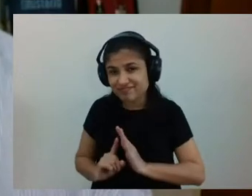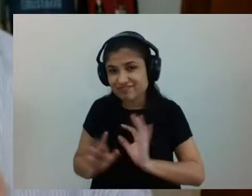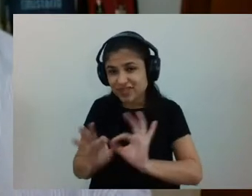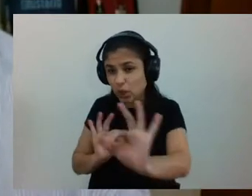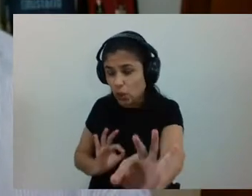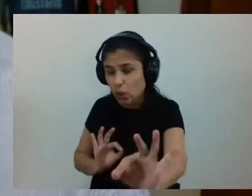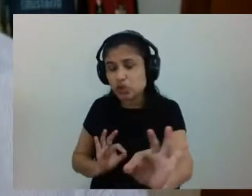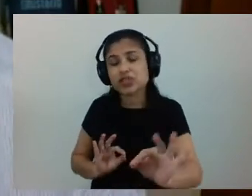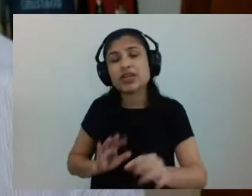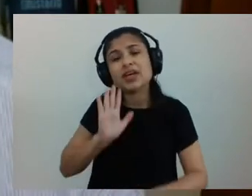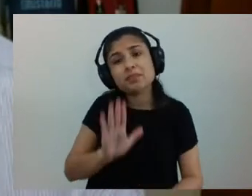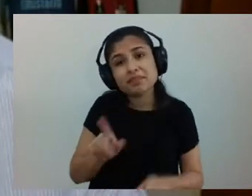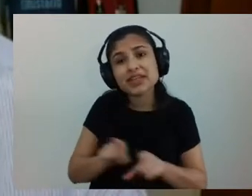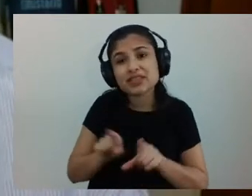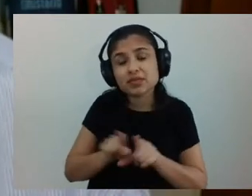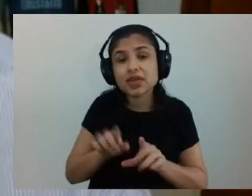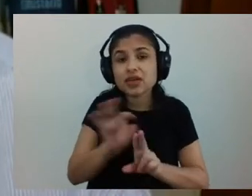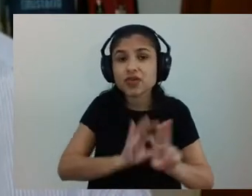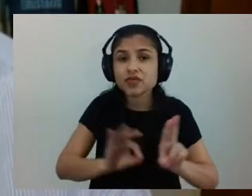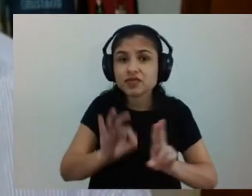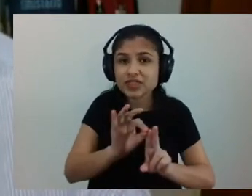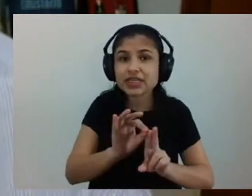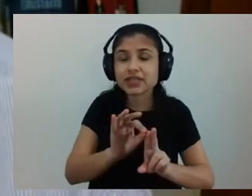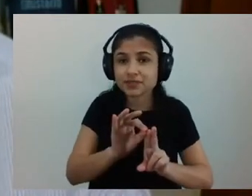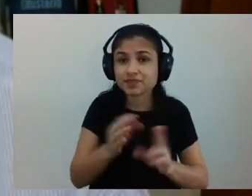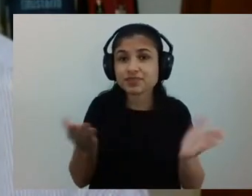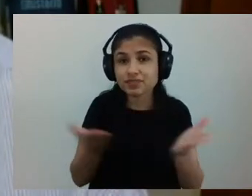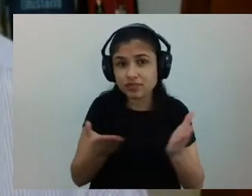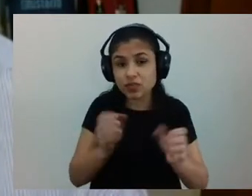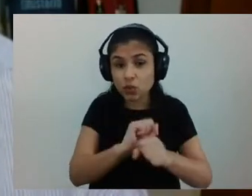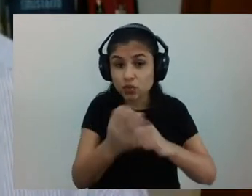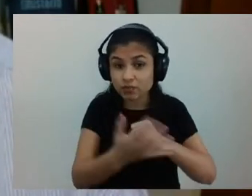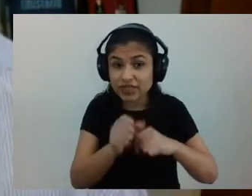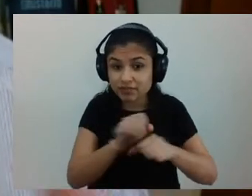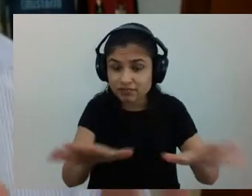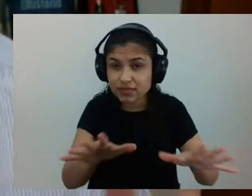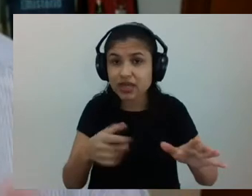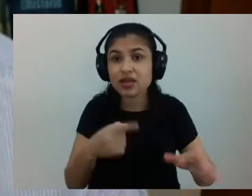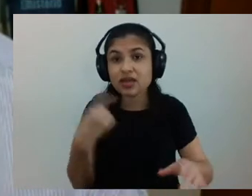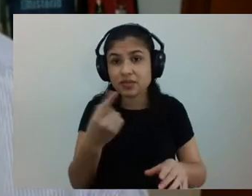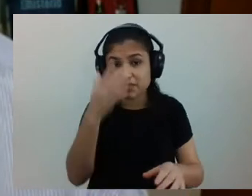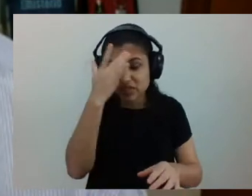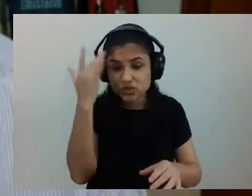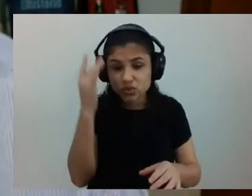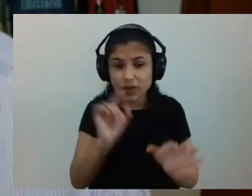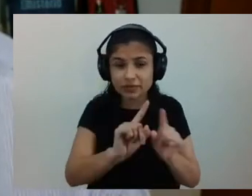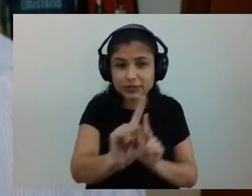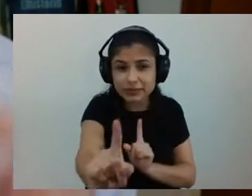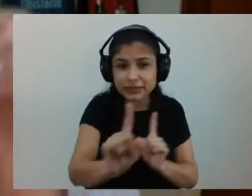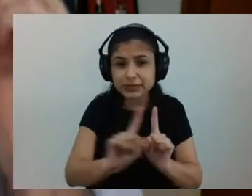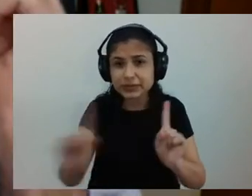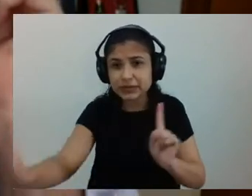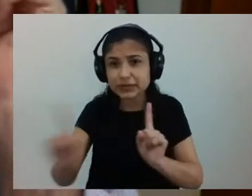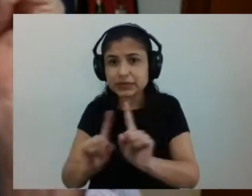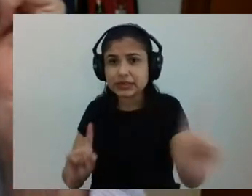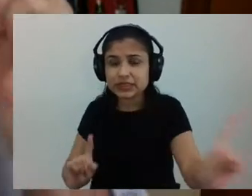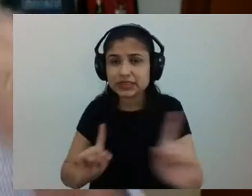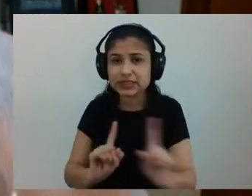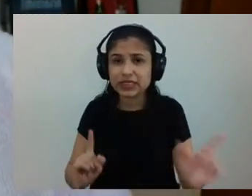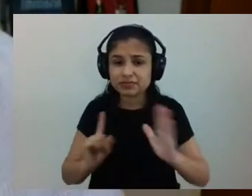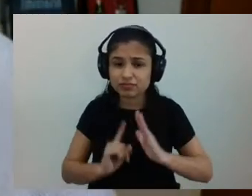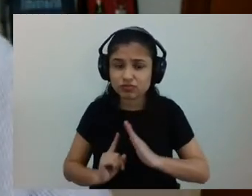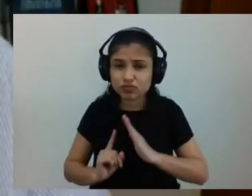pessoas distantes umas das outras. Esse momento que a gente vive aqui também nos deixou distanciado justamente por falta